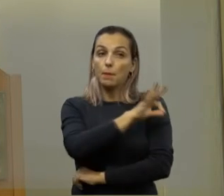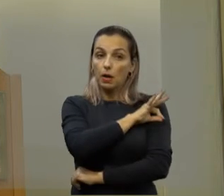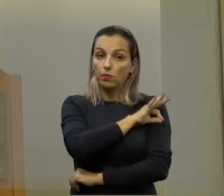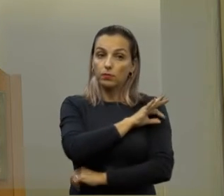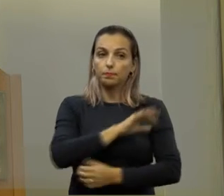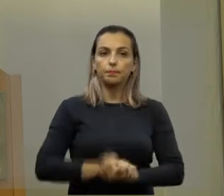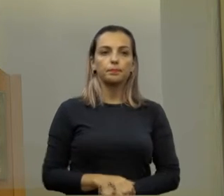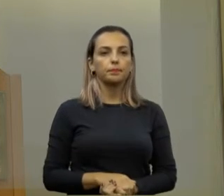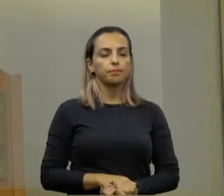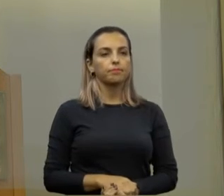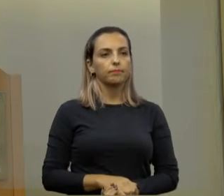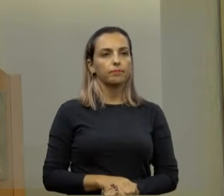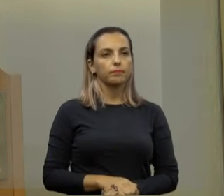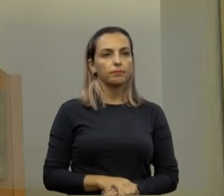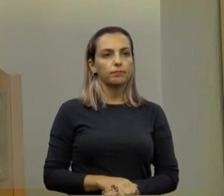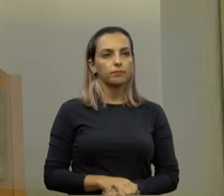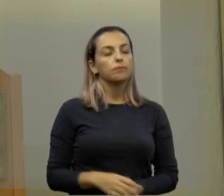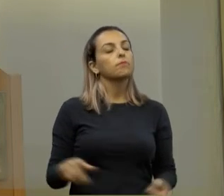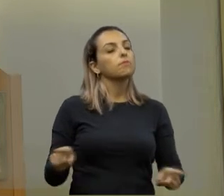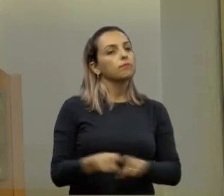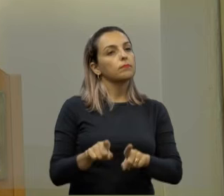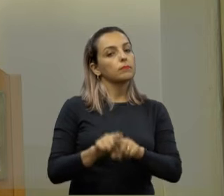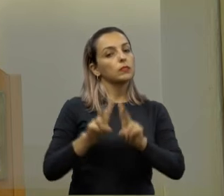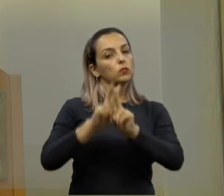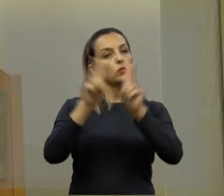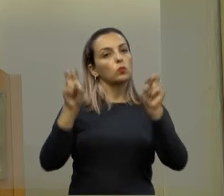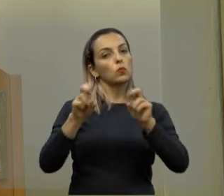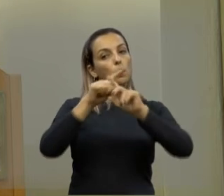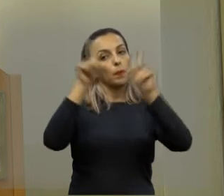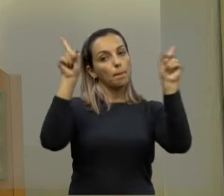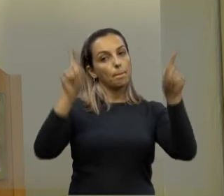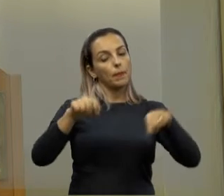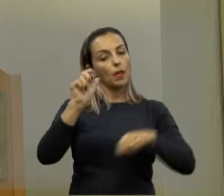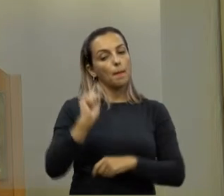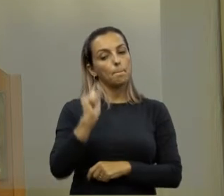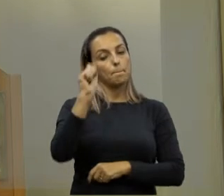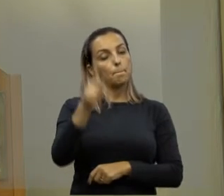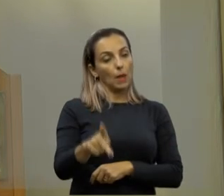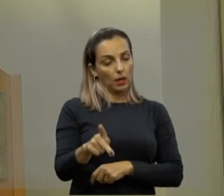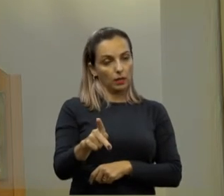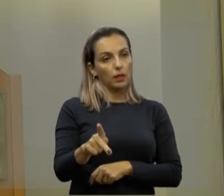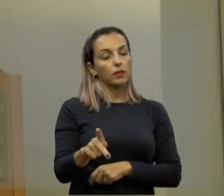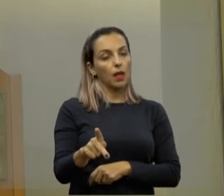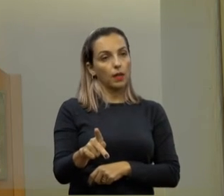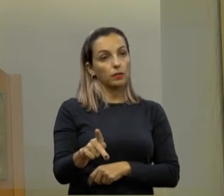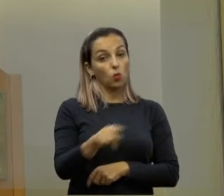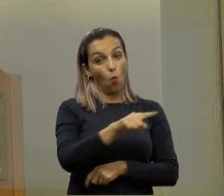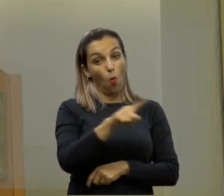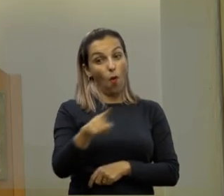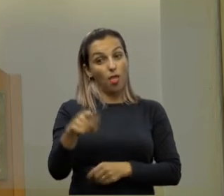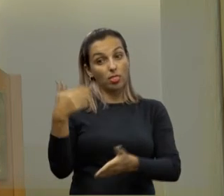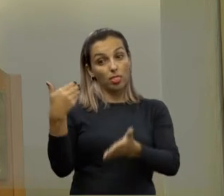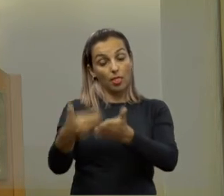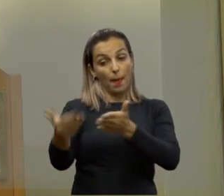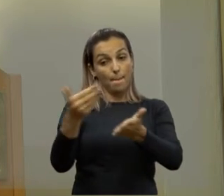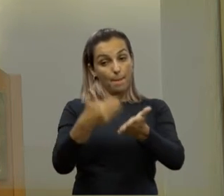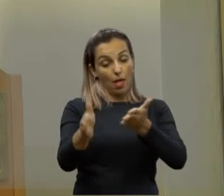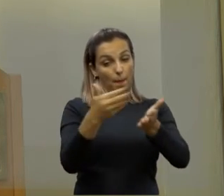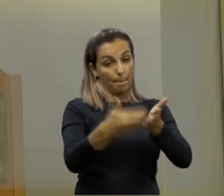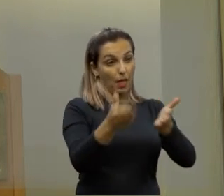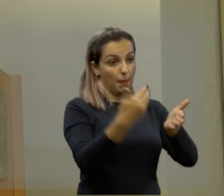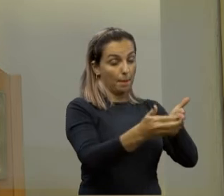bom não menos importante a questão dos Servidores aposentados que estão sendo demitidos em massa